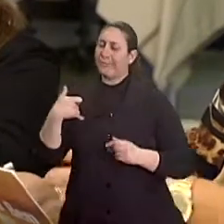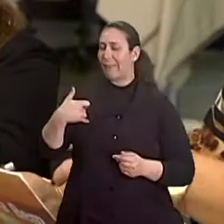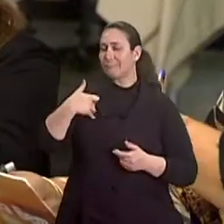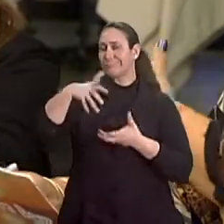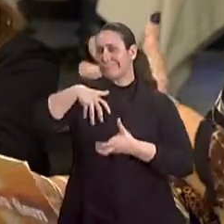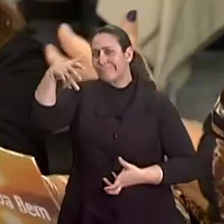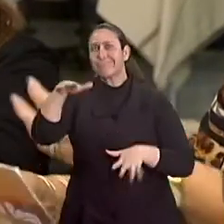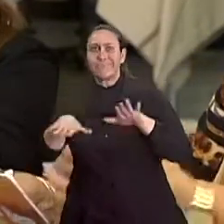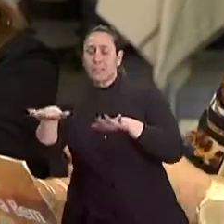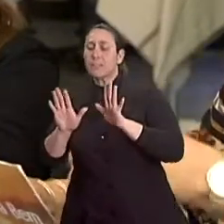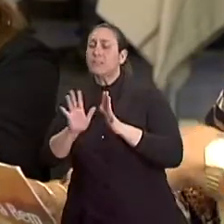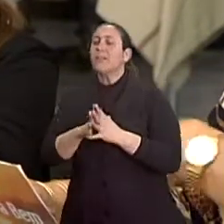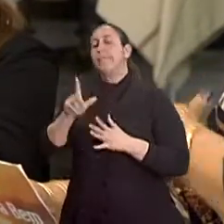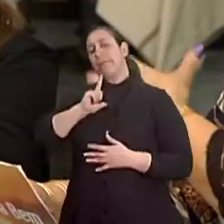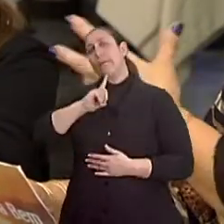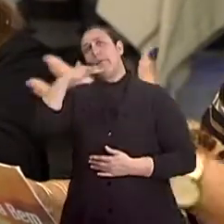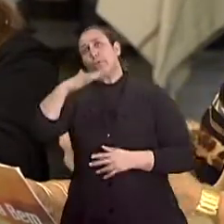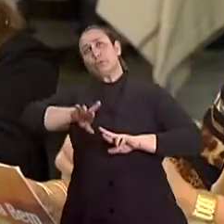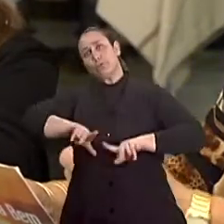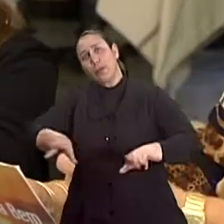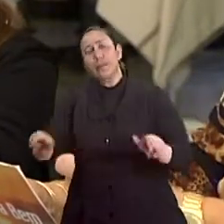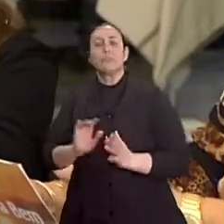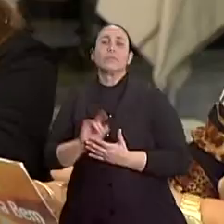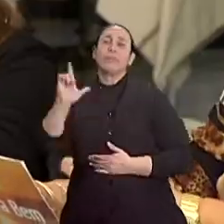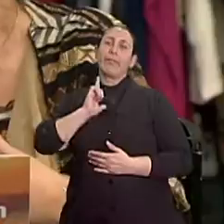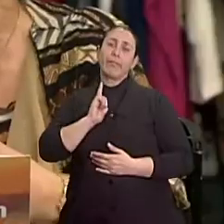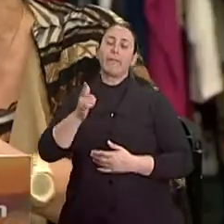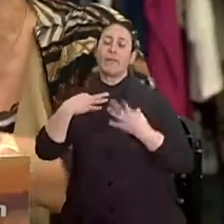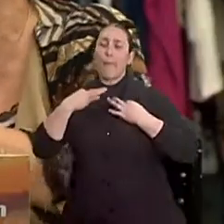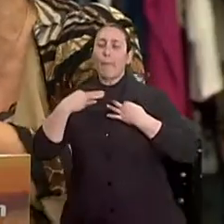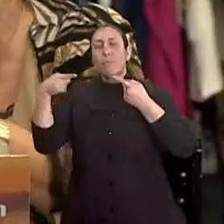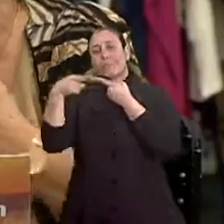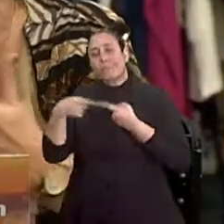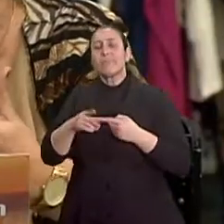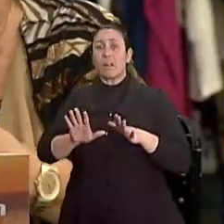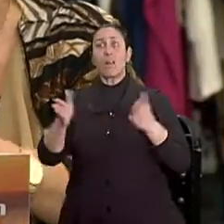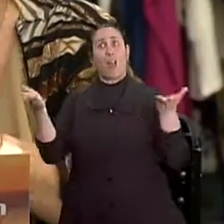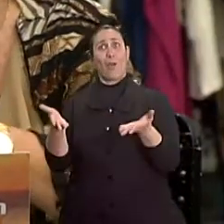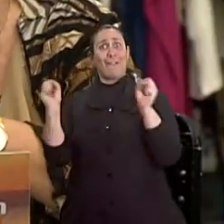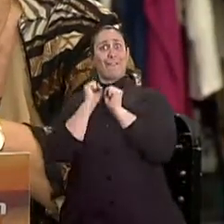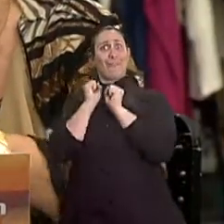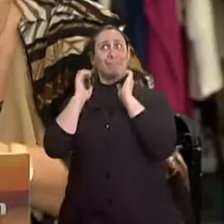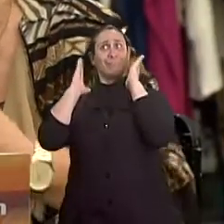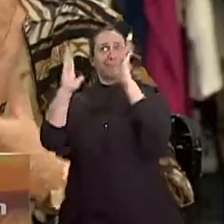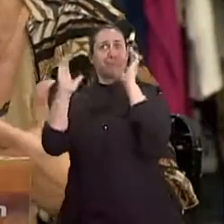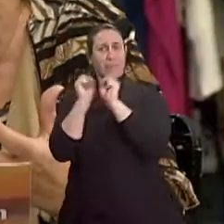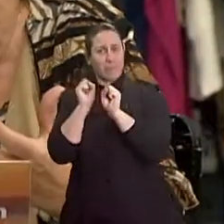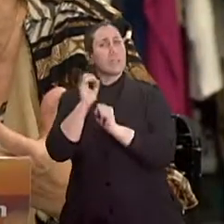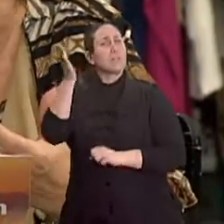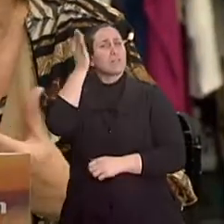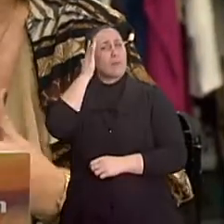mulheres, de usarem cores diferentes, de encontrarem roupas adequadas. E agora o inverno aí, a gente tendo